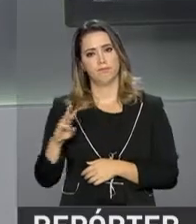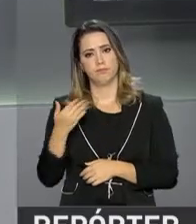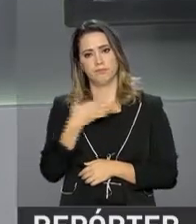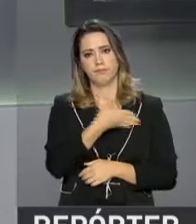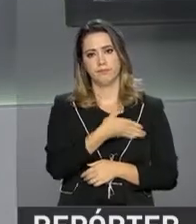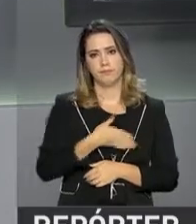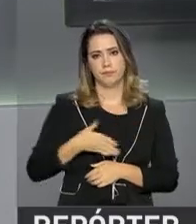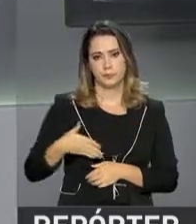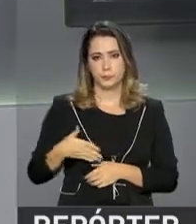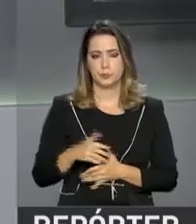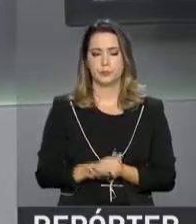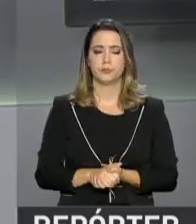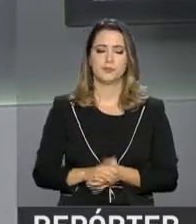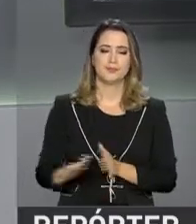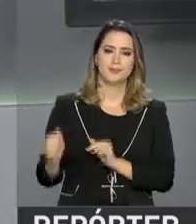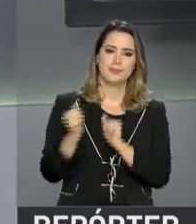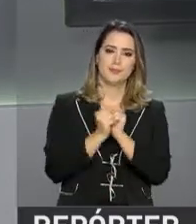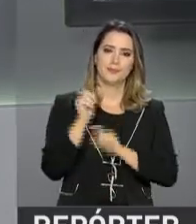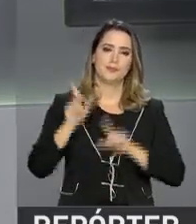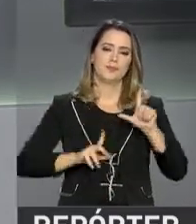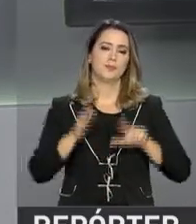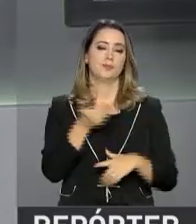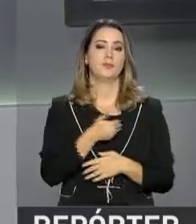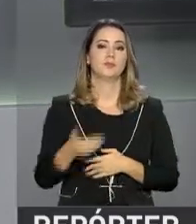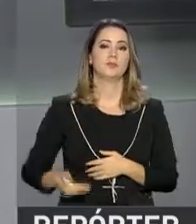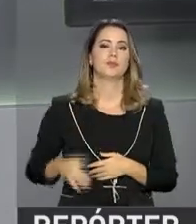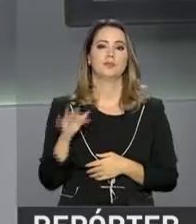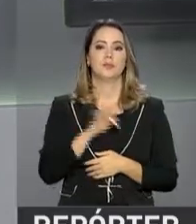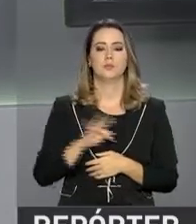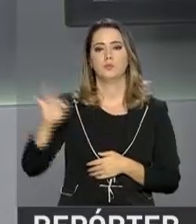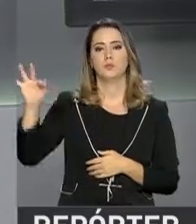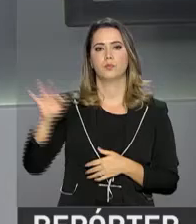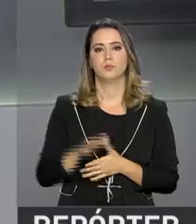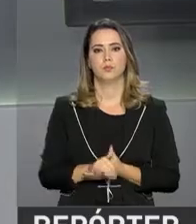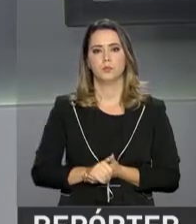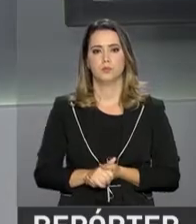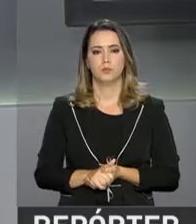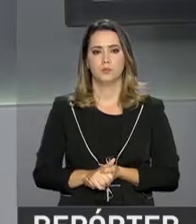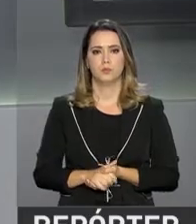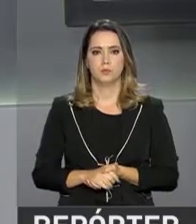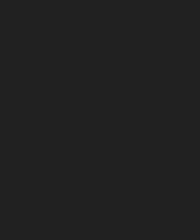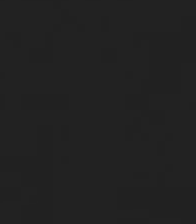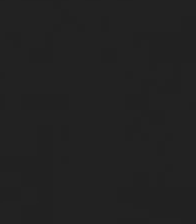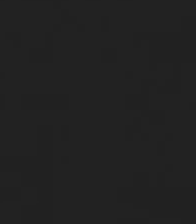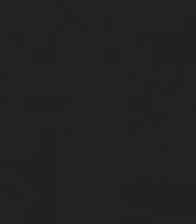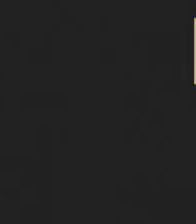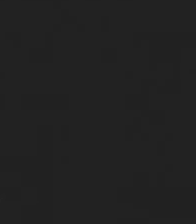página da nbr na internet continue com a gente na nbr a tv do governo federal